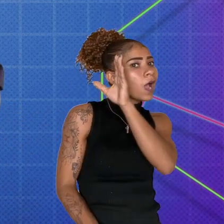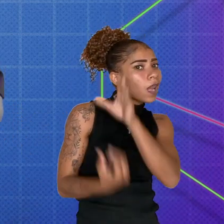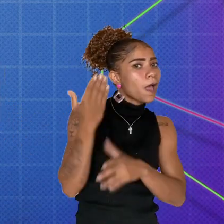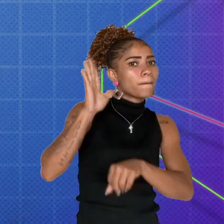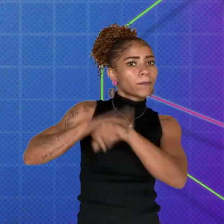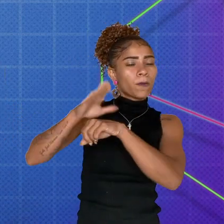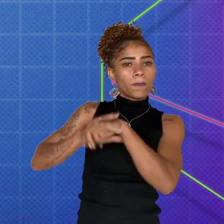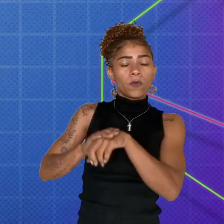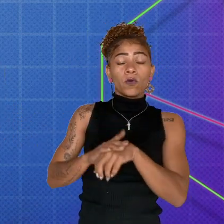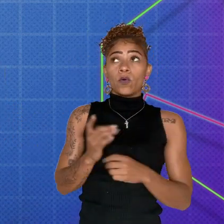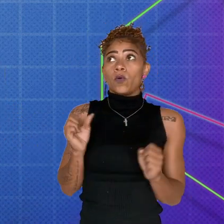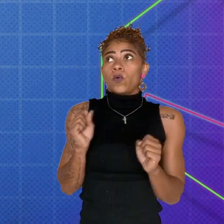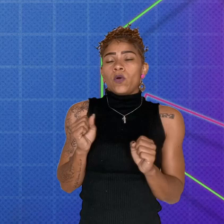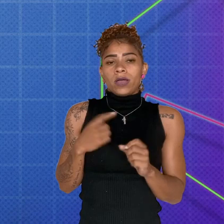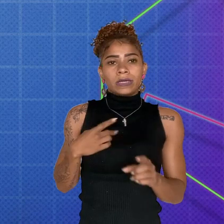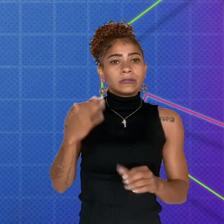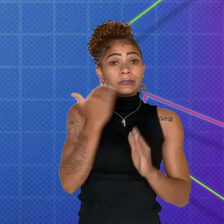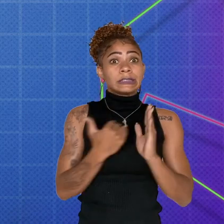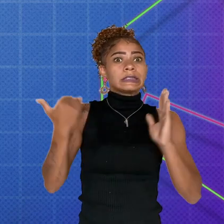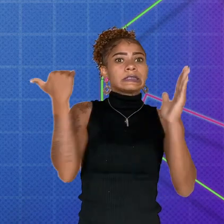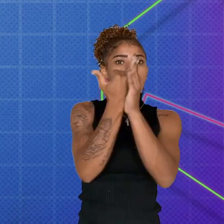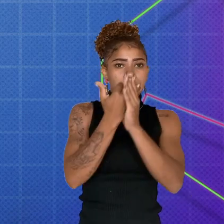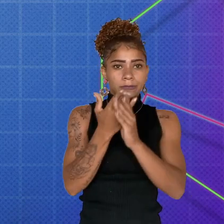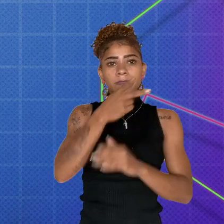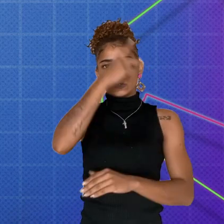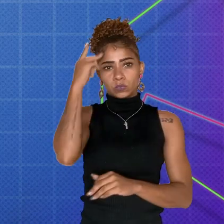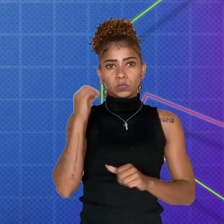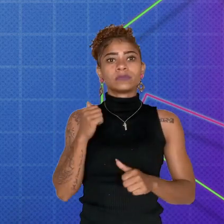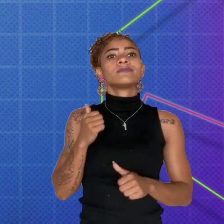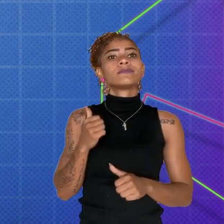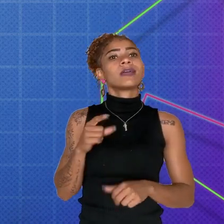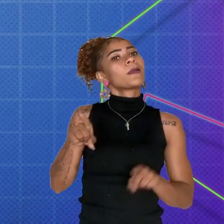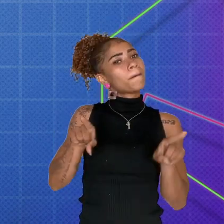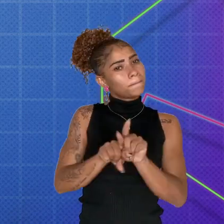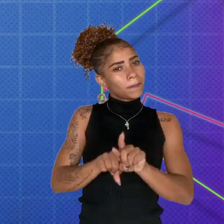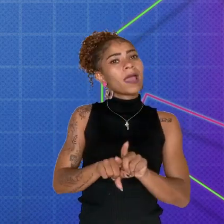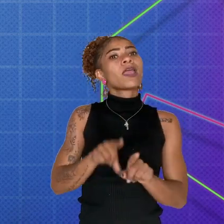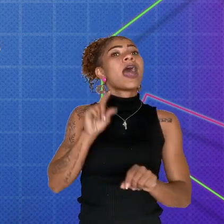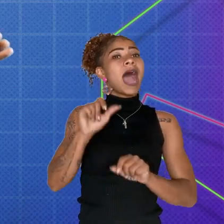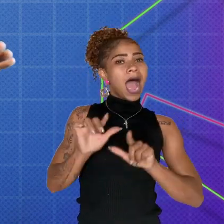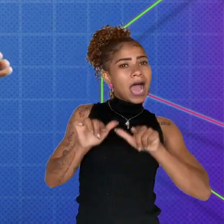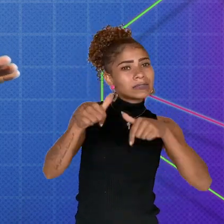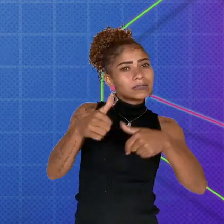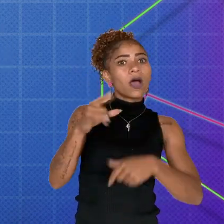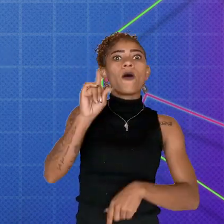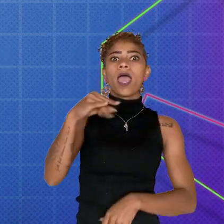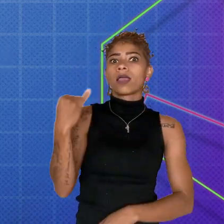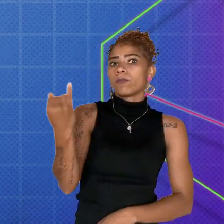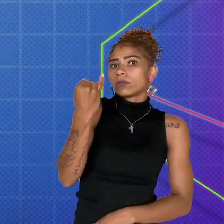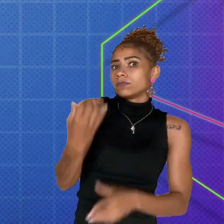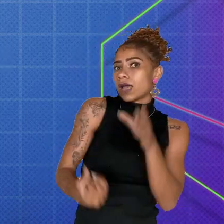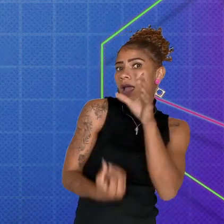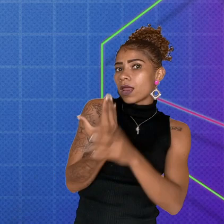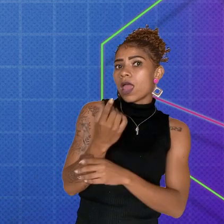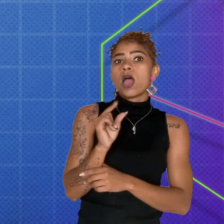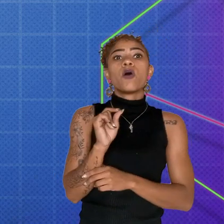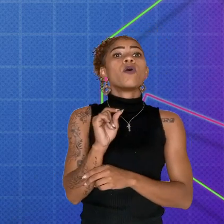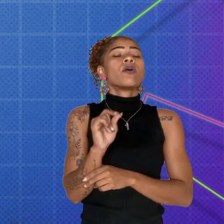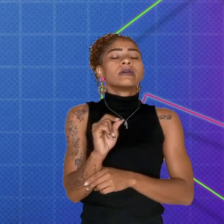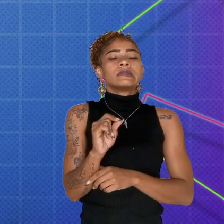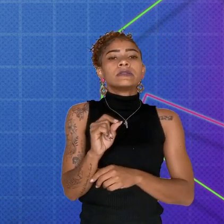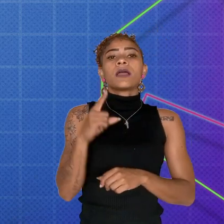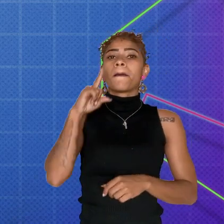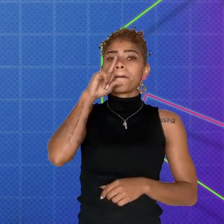criar uma atmosfera assustadora e intensa para os jogadores. Assim como os efeitos sonoros são importantes para criar uma